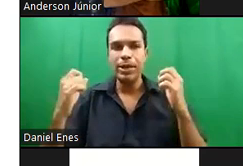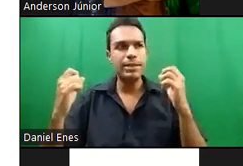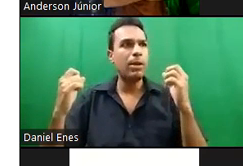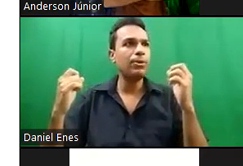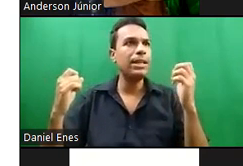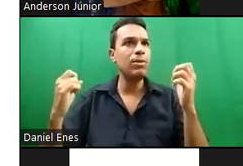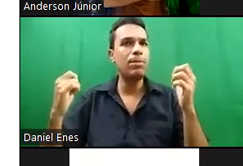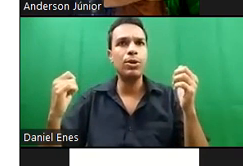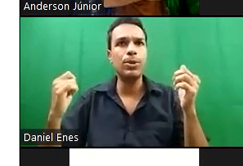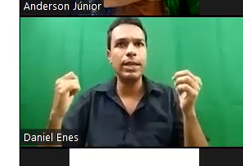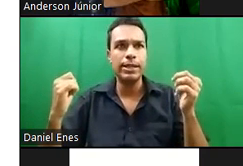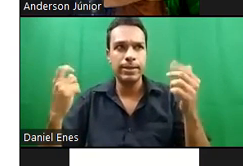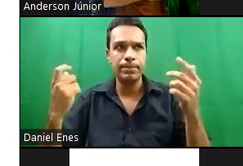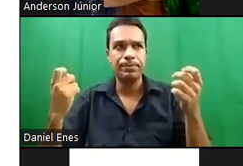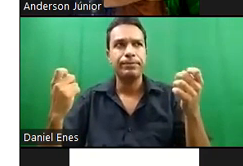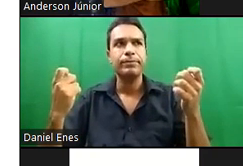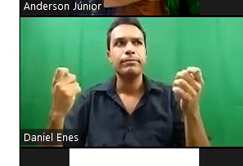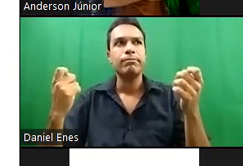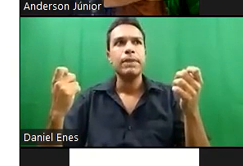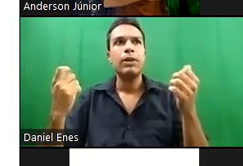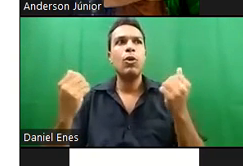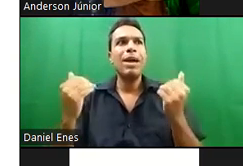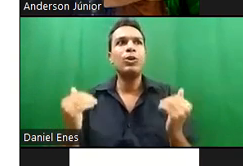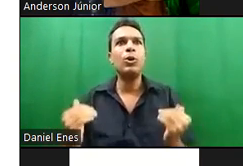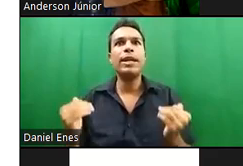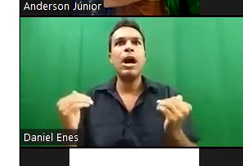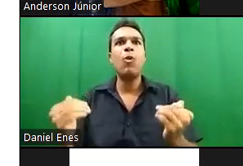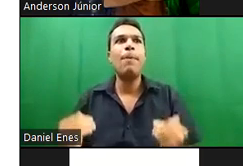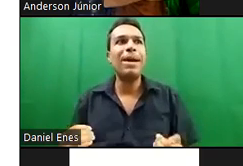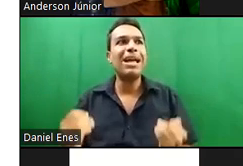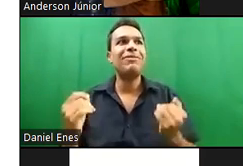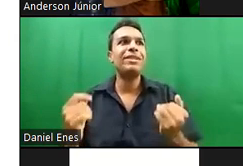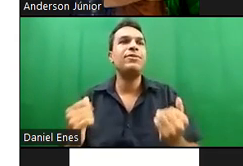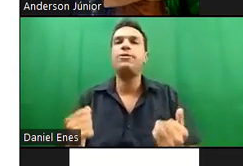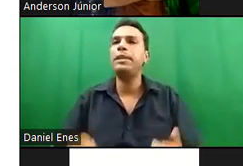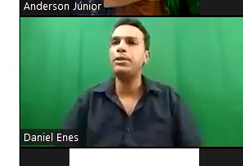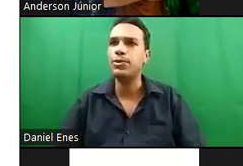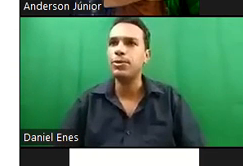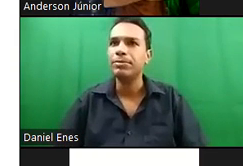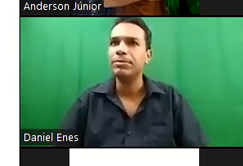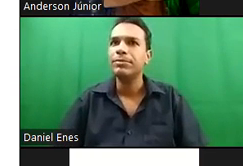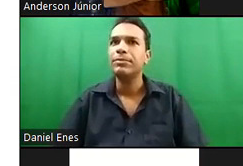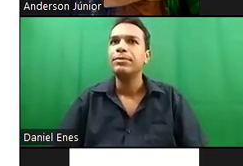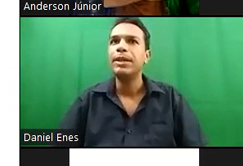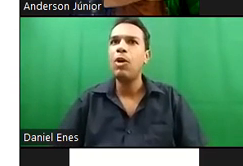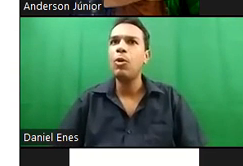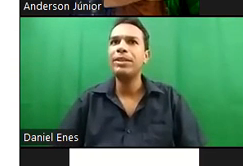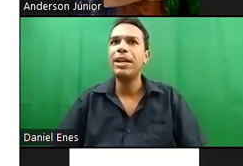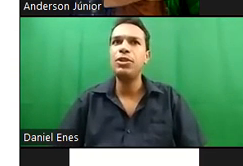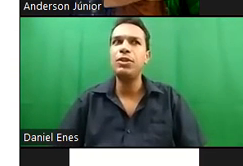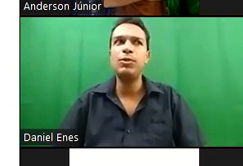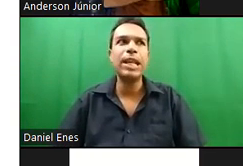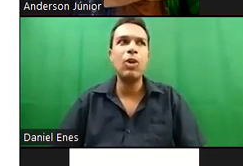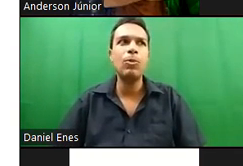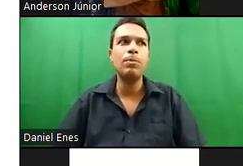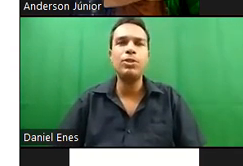Por exemplo, na língua portuguesa, como é que eu dou grau à palavra difícil? Grau